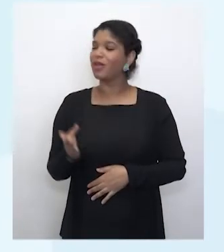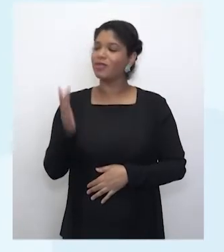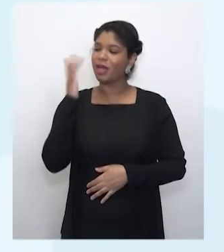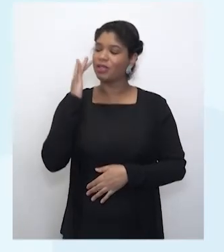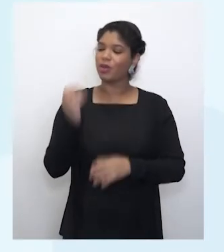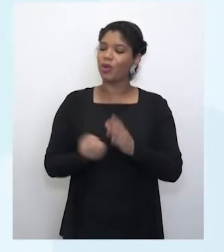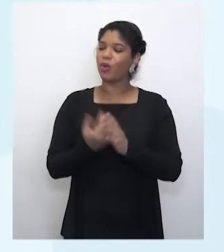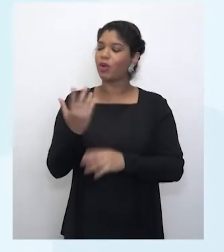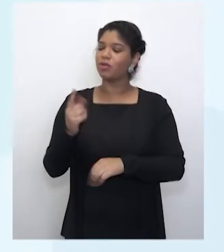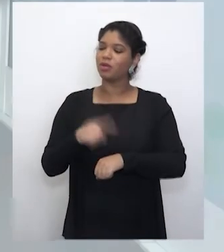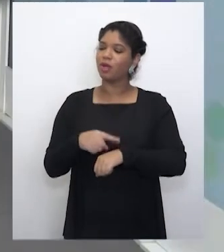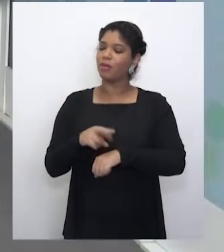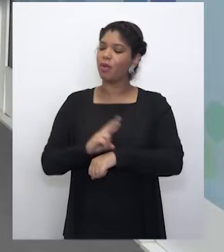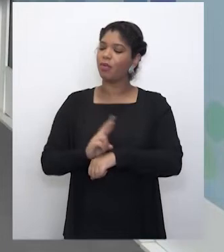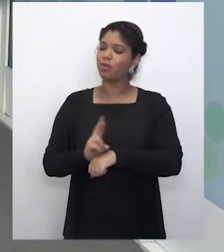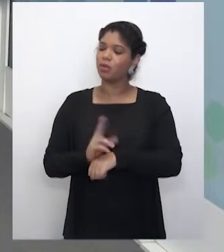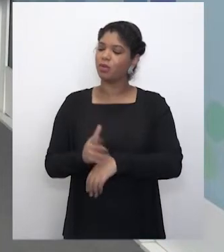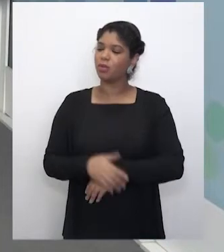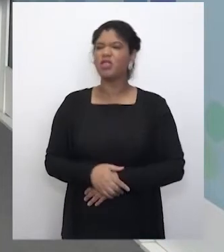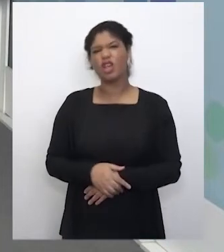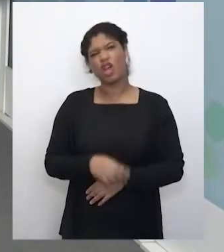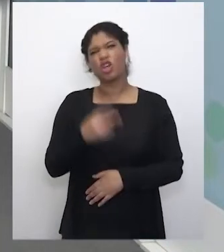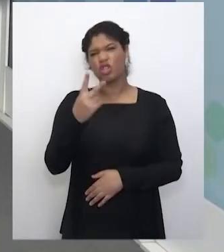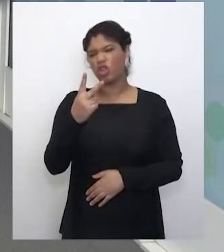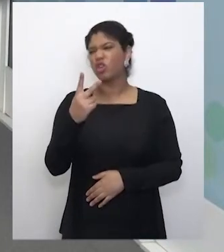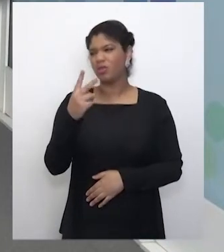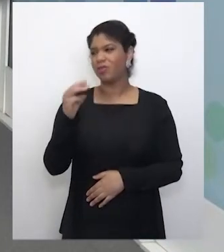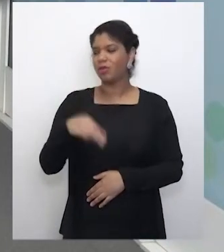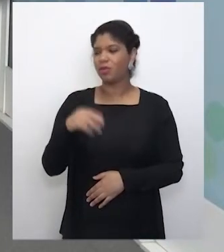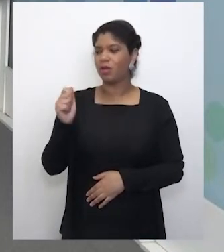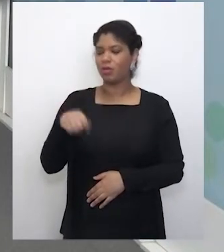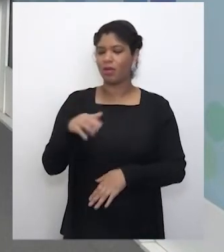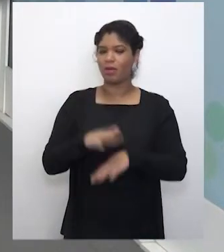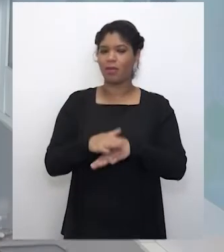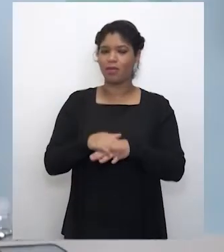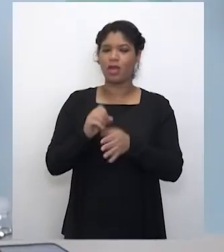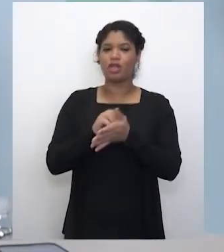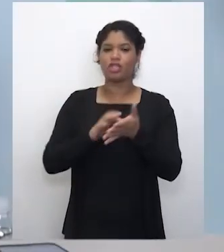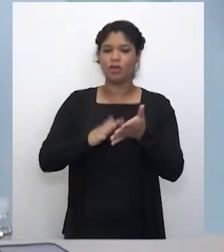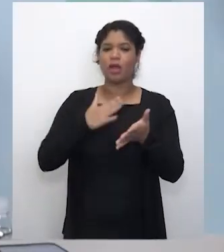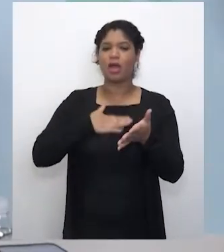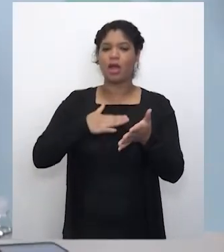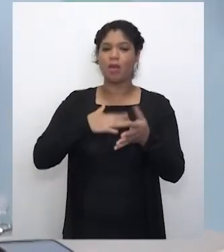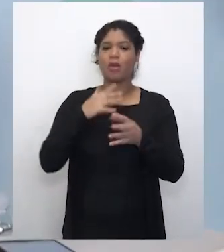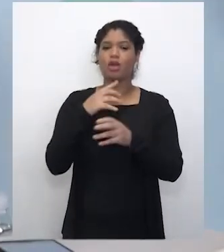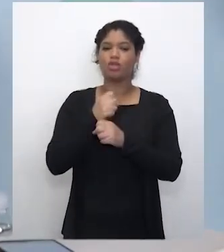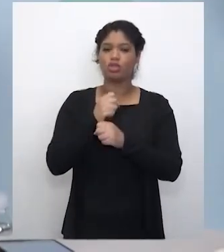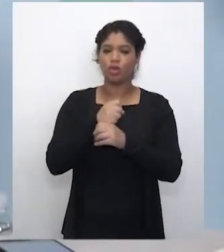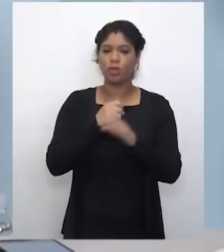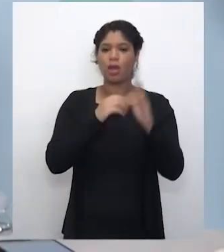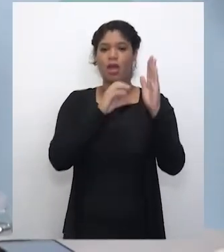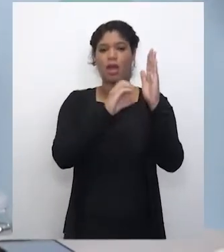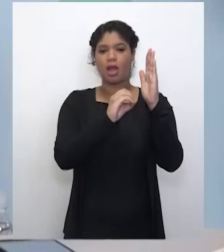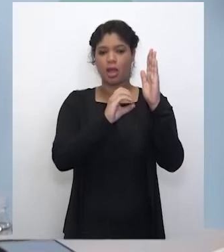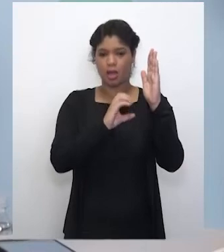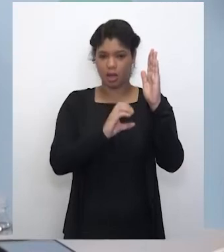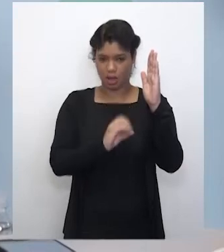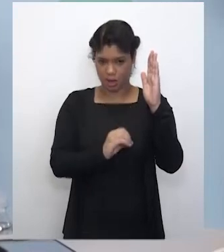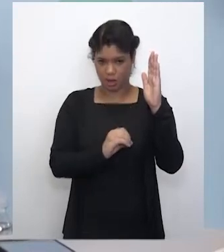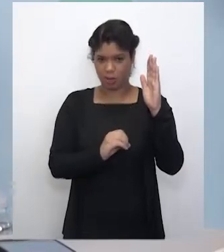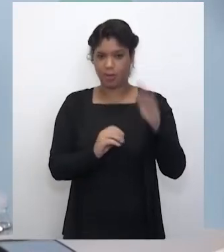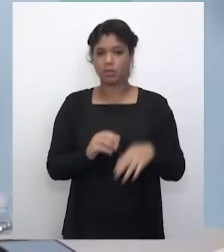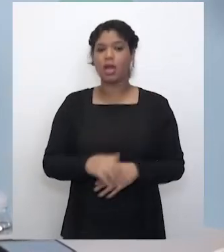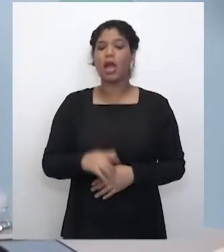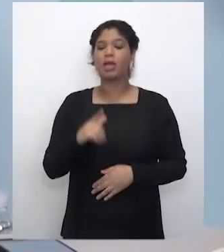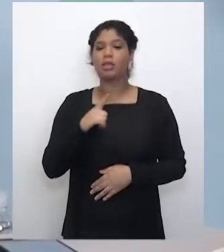Roberta? Professora Inês, eles vão ter aí 2 minutos para resolver essa atividade, então com calma, contem as carinhas, façam as multiplicações. Não esqueça, tá